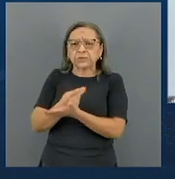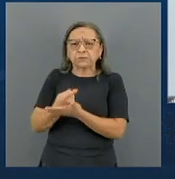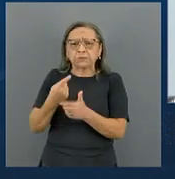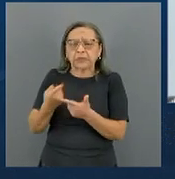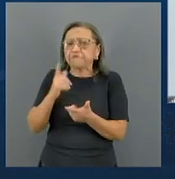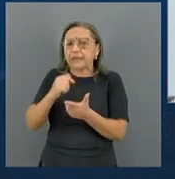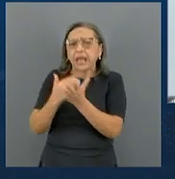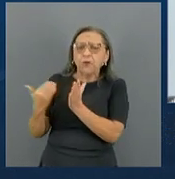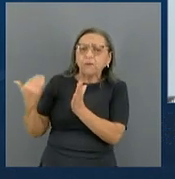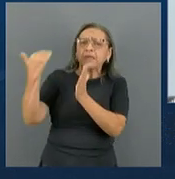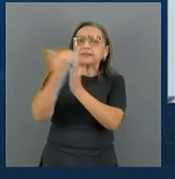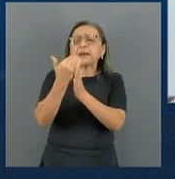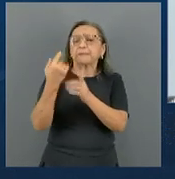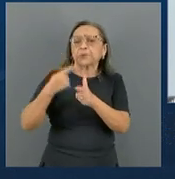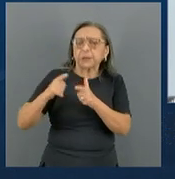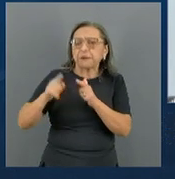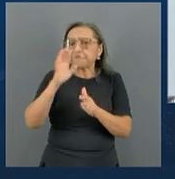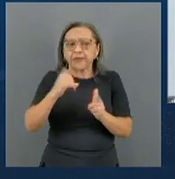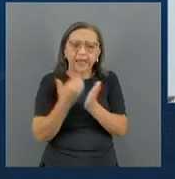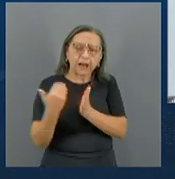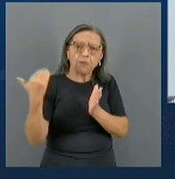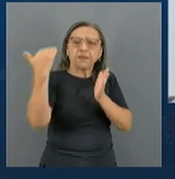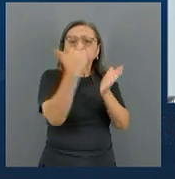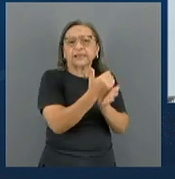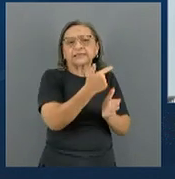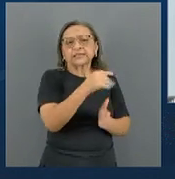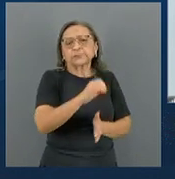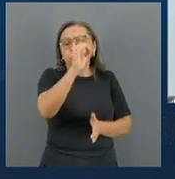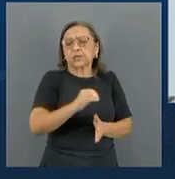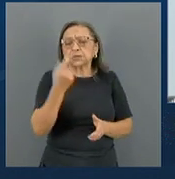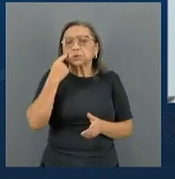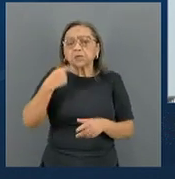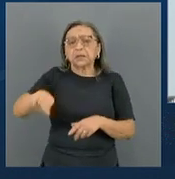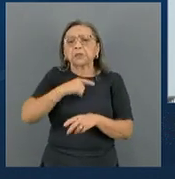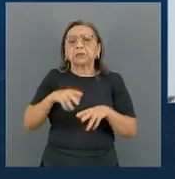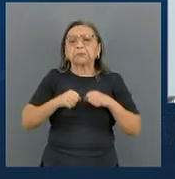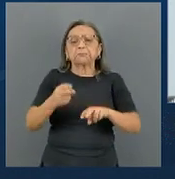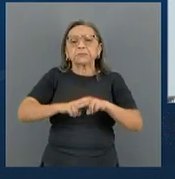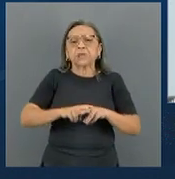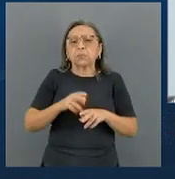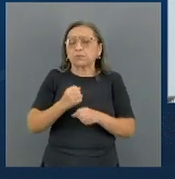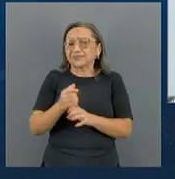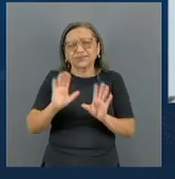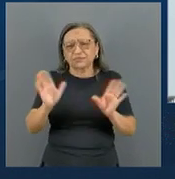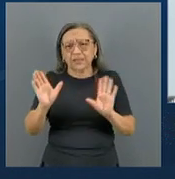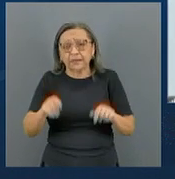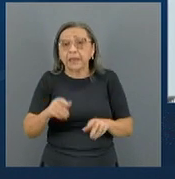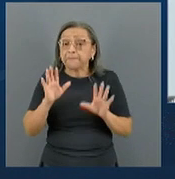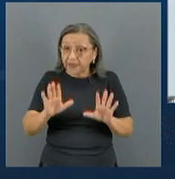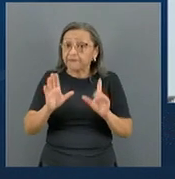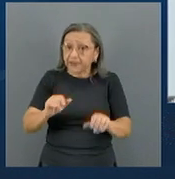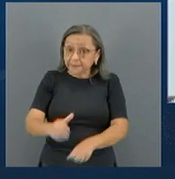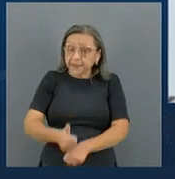vai aumentar sobremaneira, vai para 70% as situações de prisões cautelares. Isso não tem como acontecer, mas vai